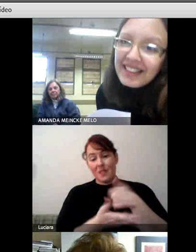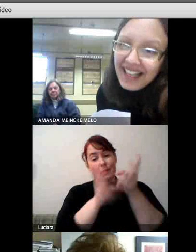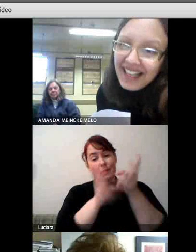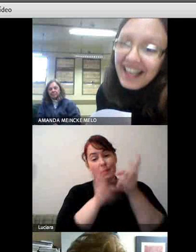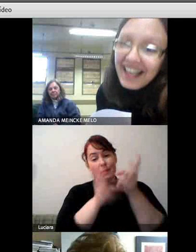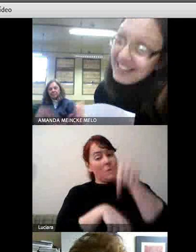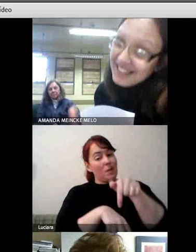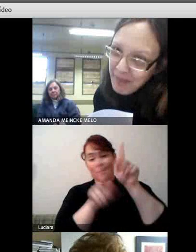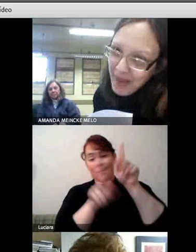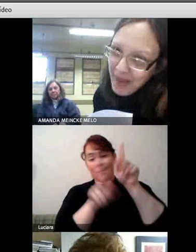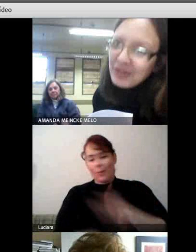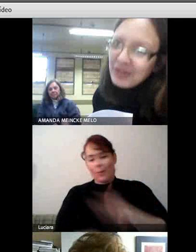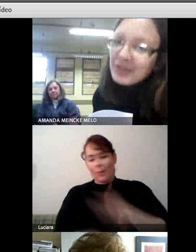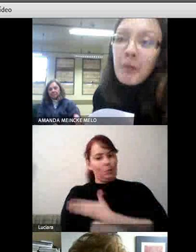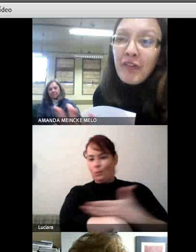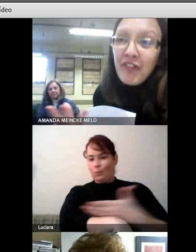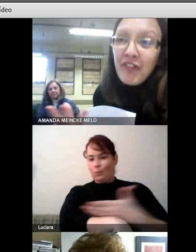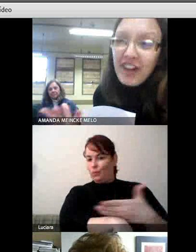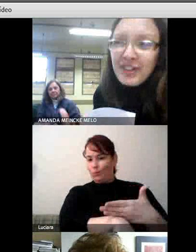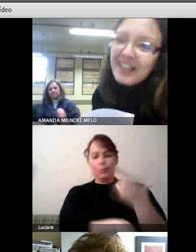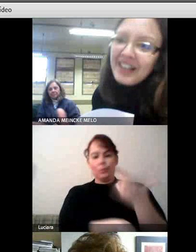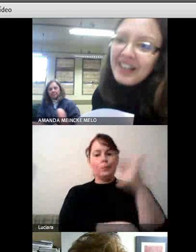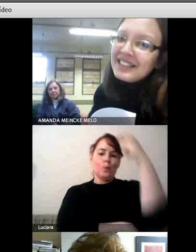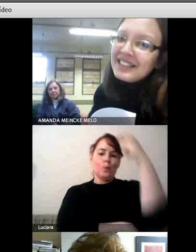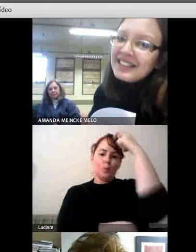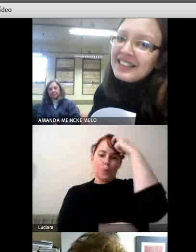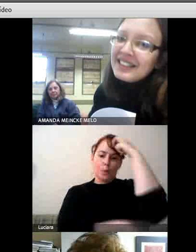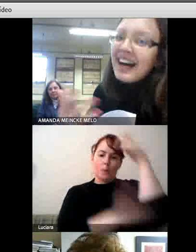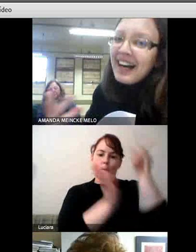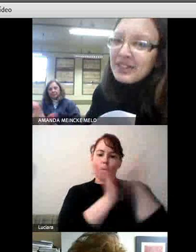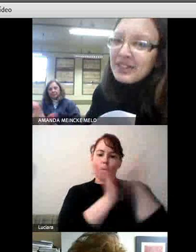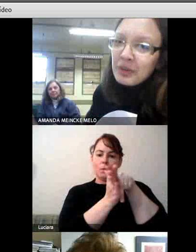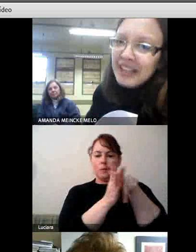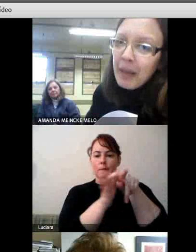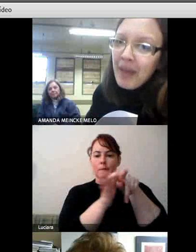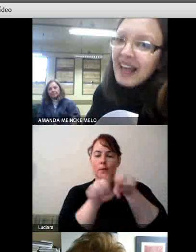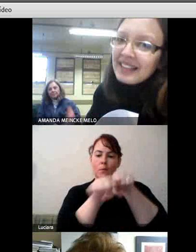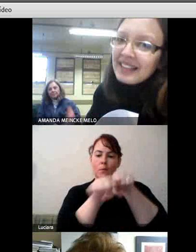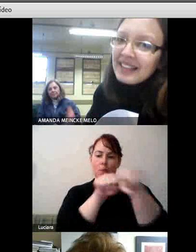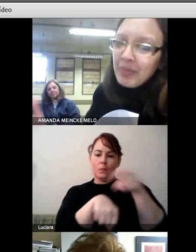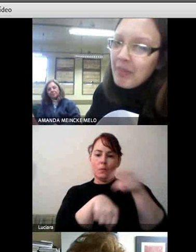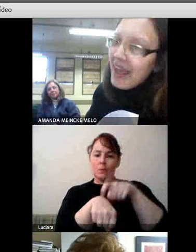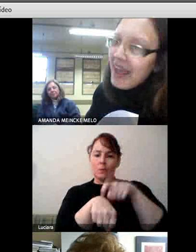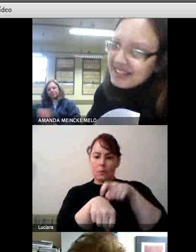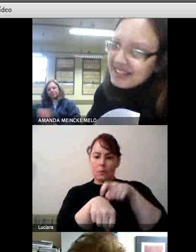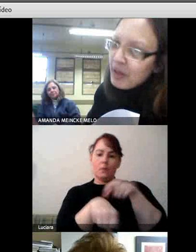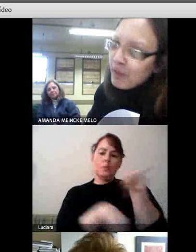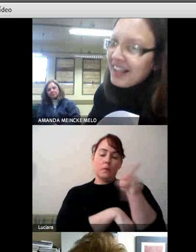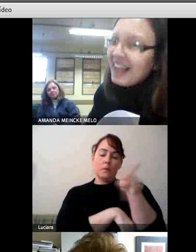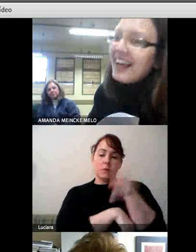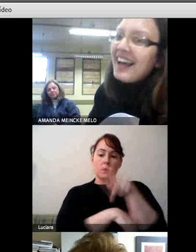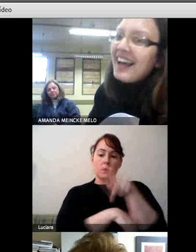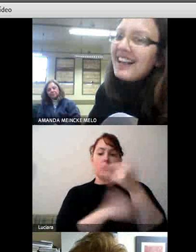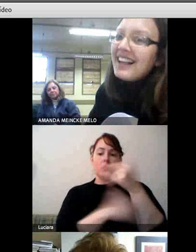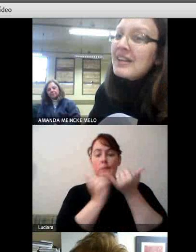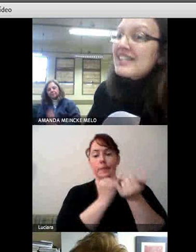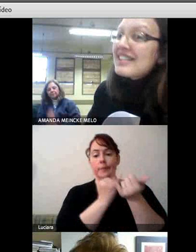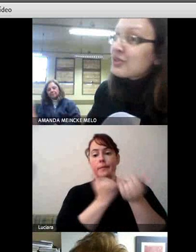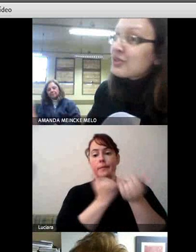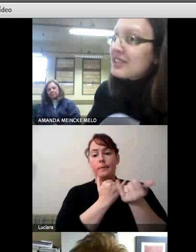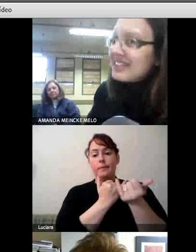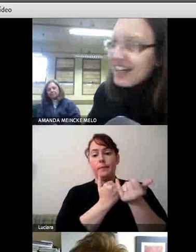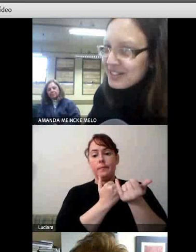formações nesses períodos onde o professor, após seu semestre, bimestre, enfim, ele precisa